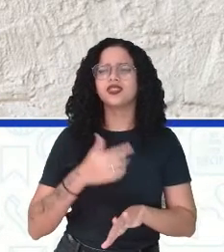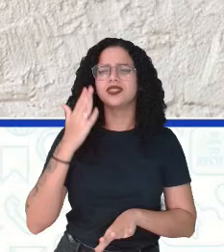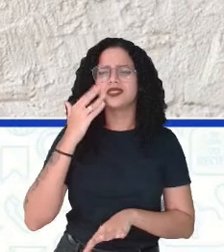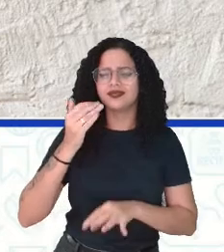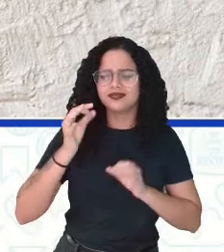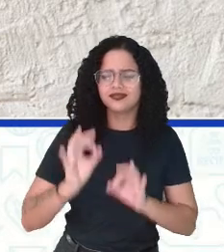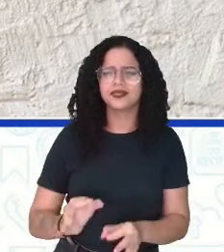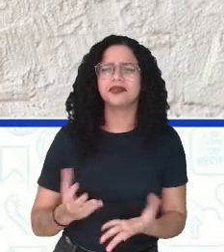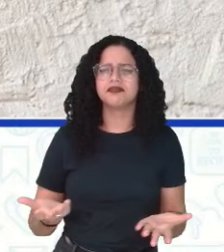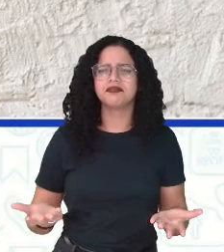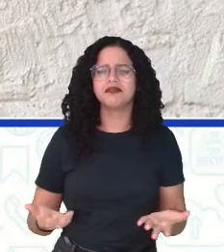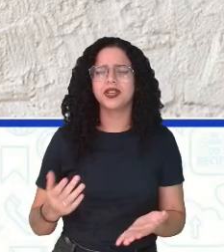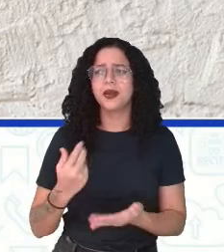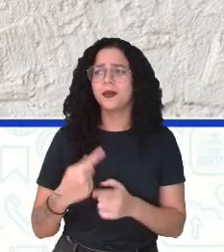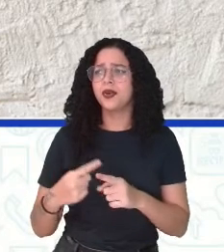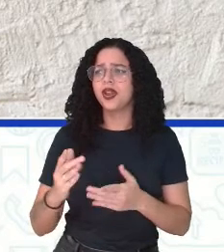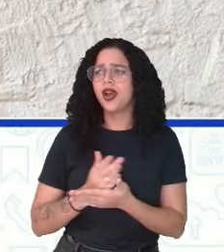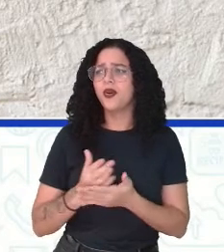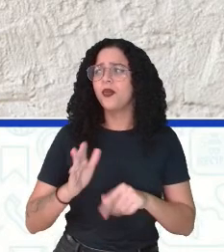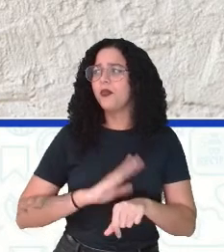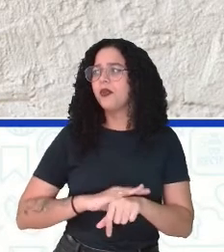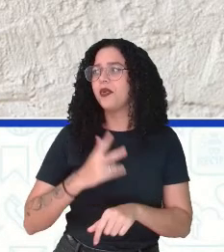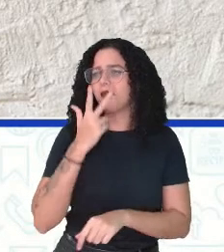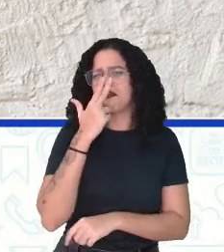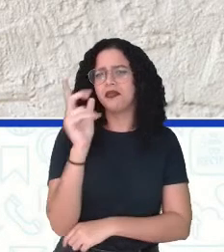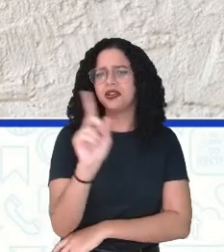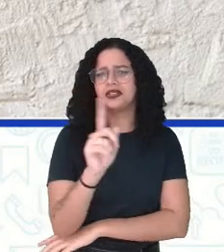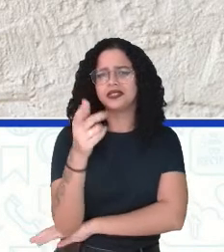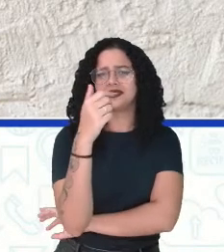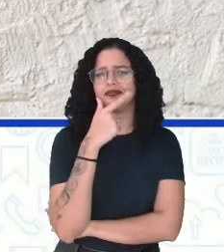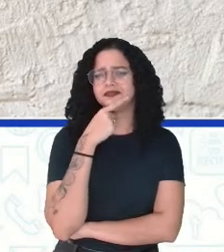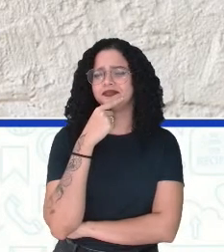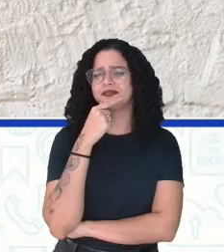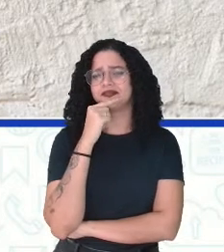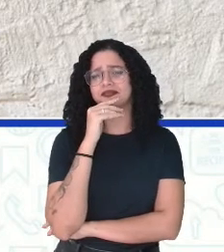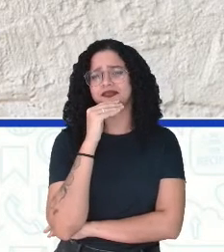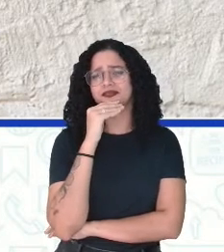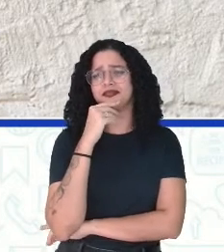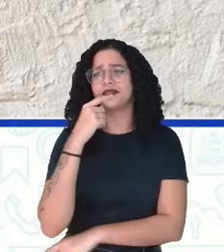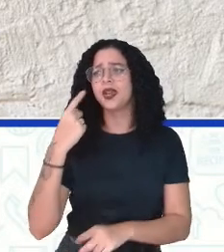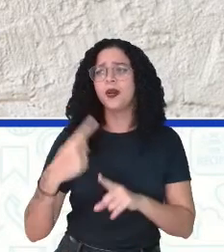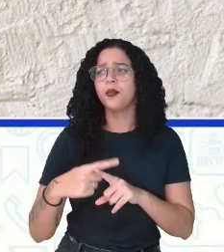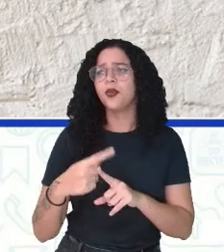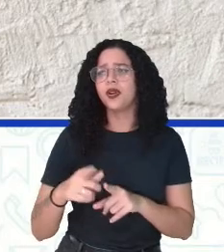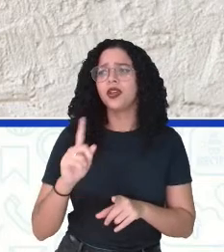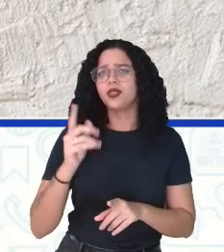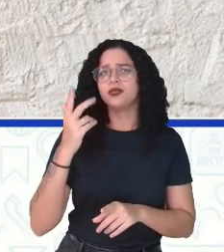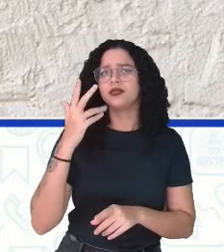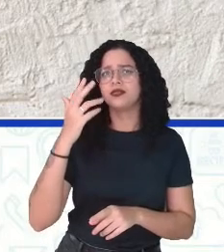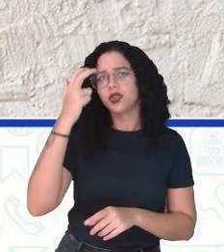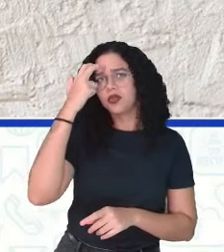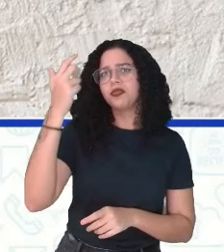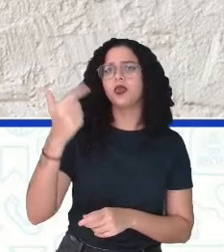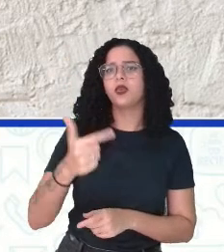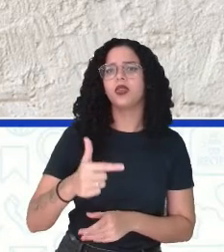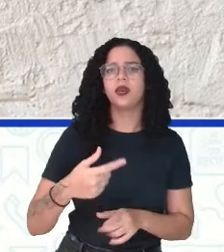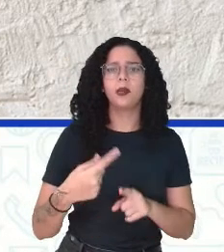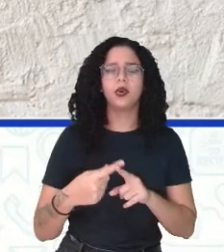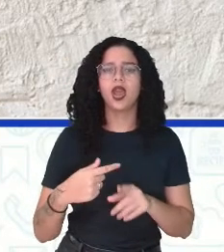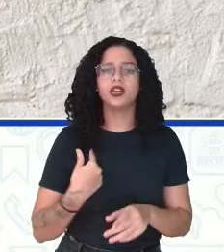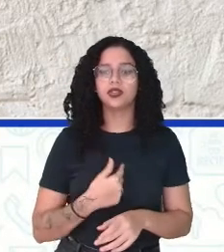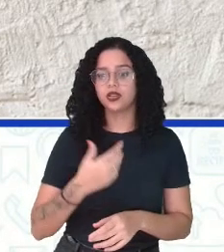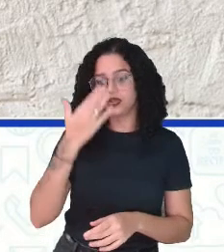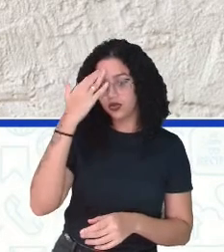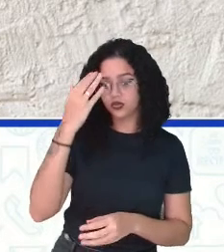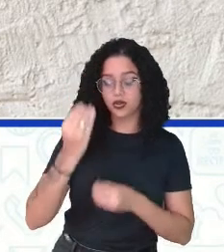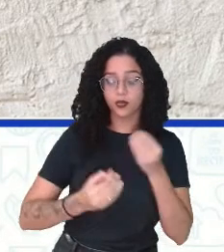sábios mesmo? Porque em alguns momentos não parece muito não, viu? E aí, gente, por que a gente não está sendo sábio? Porque a gente não está sabendo